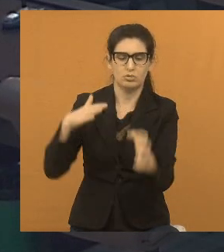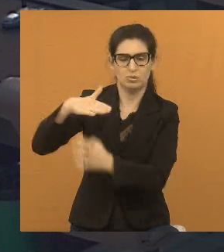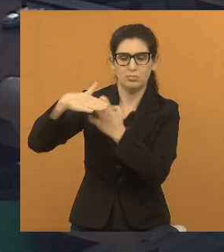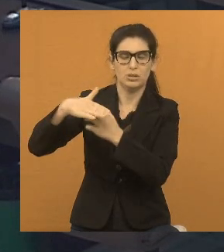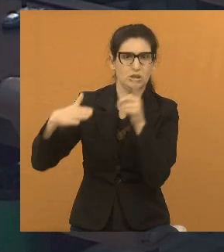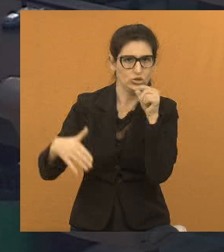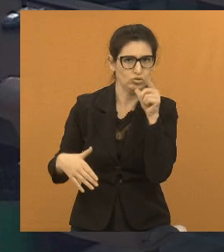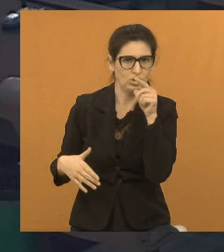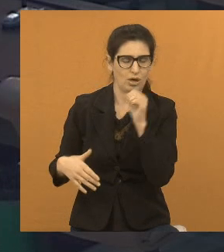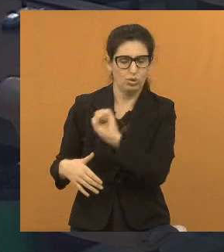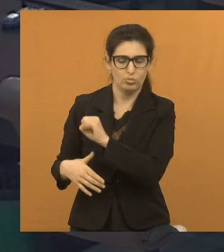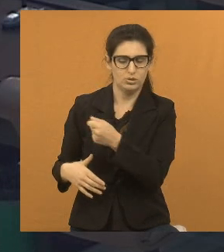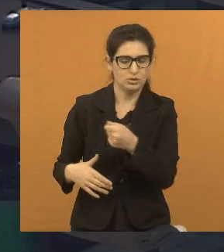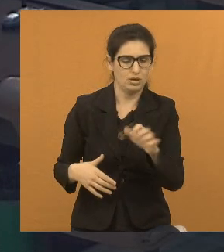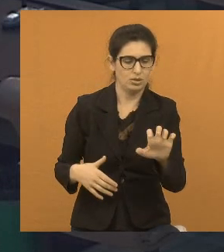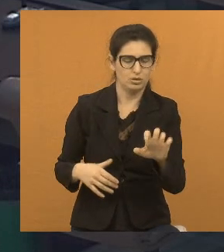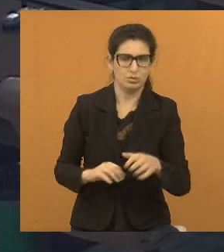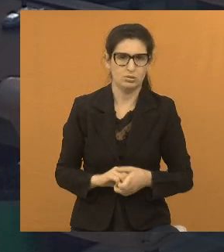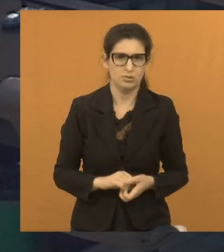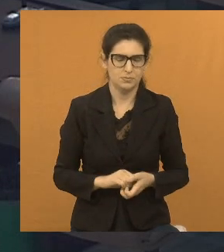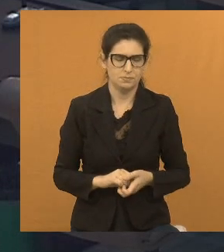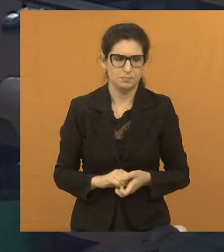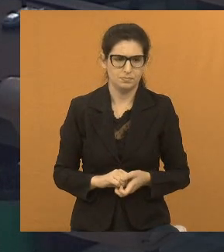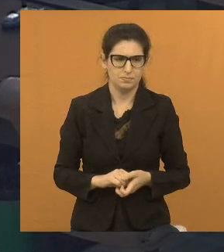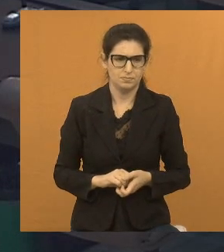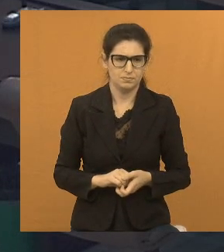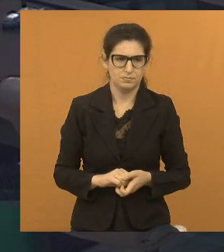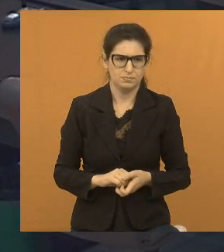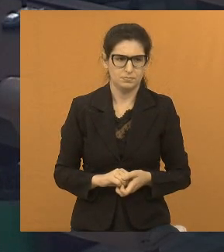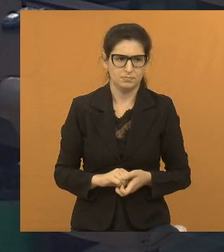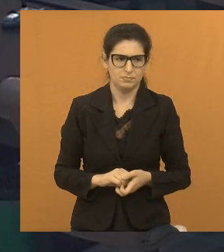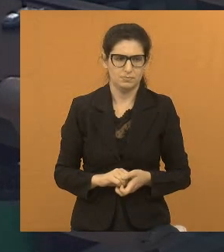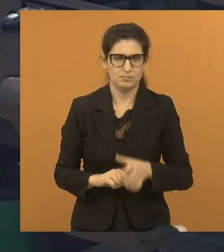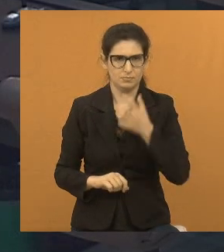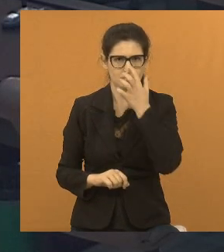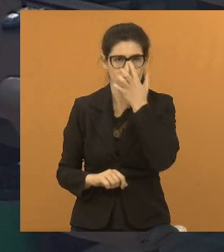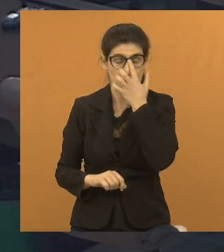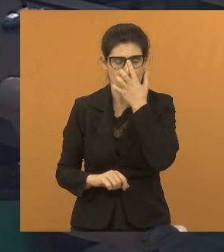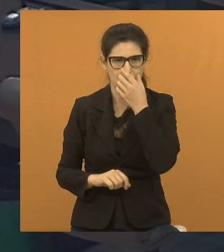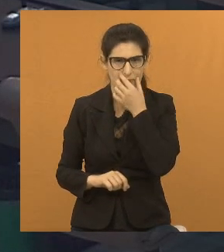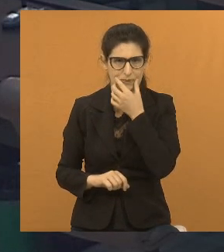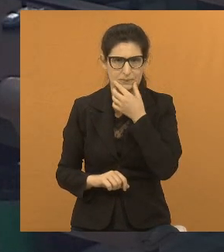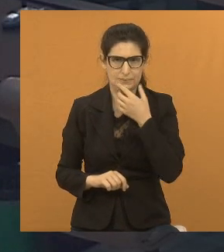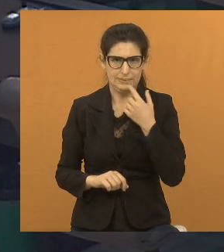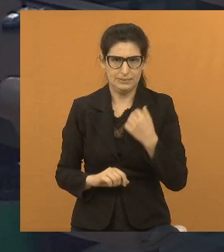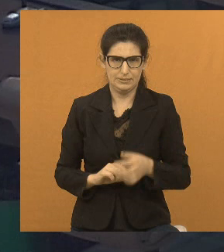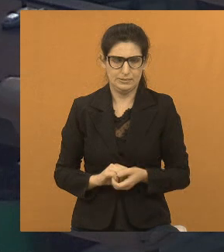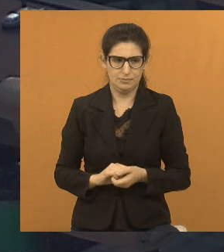Há uma justificativa.